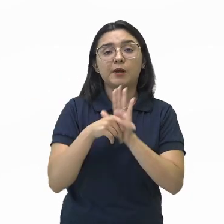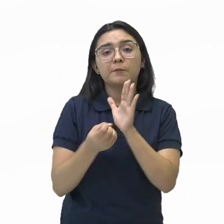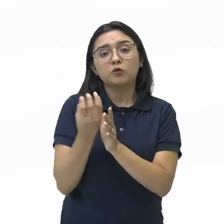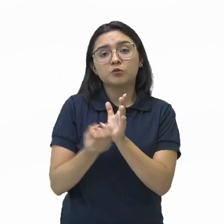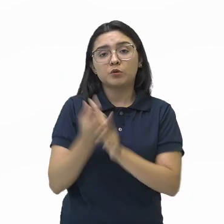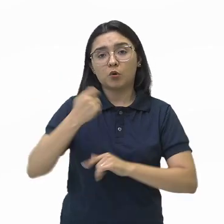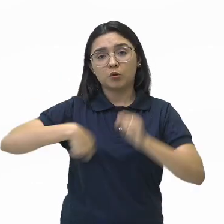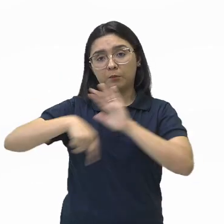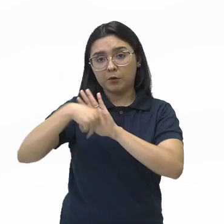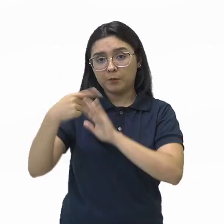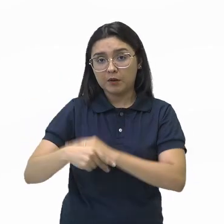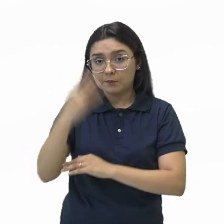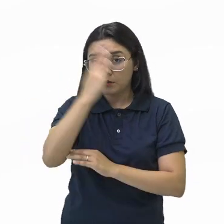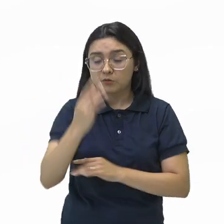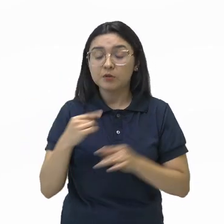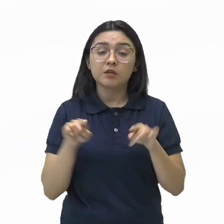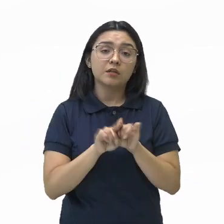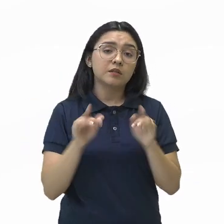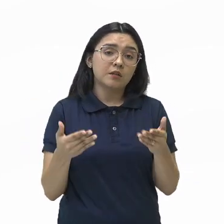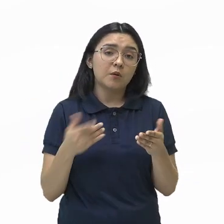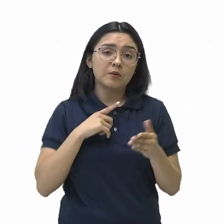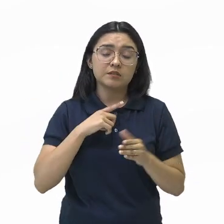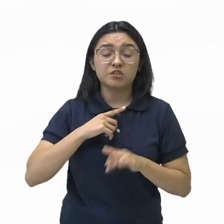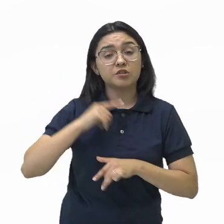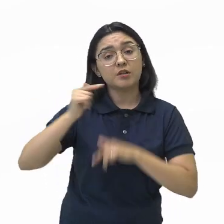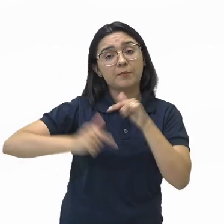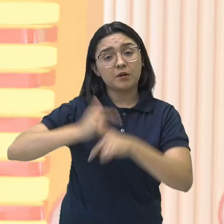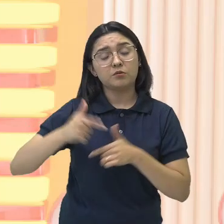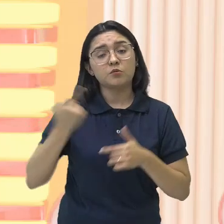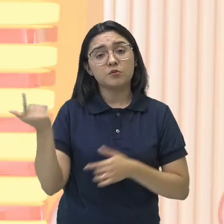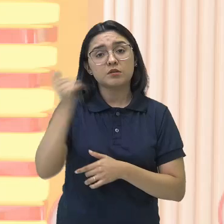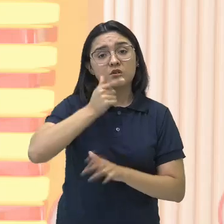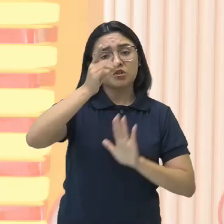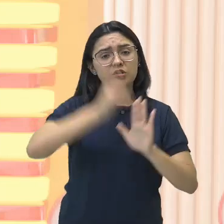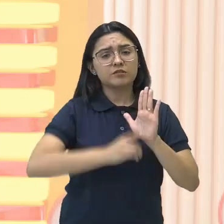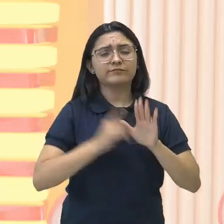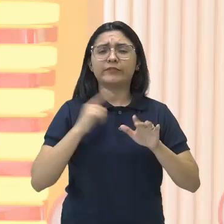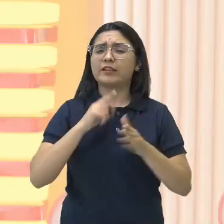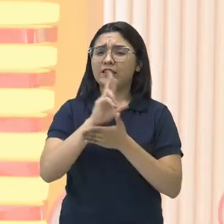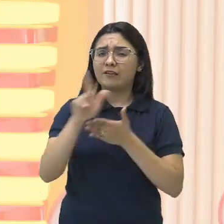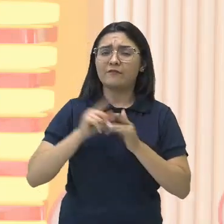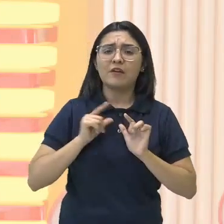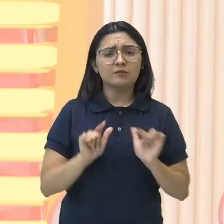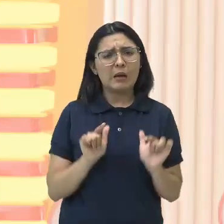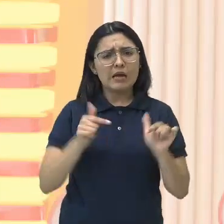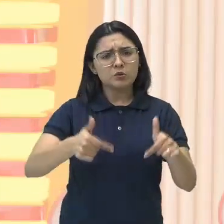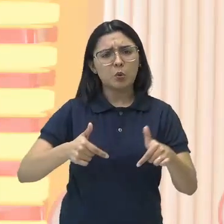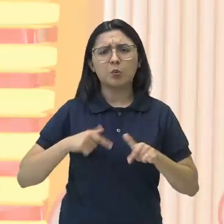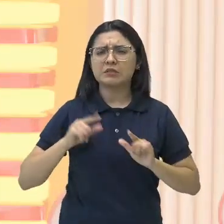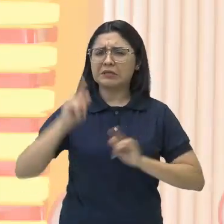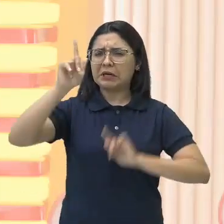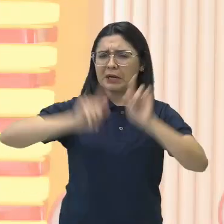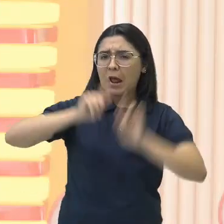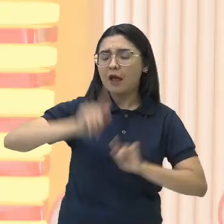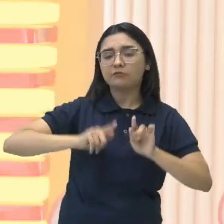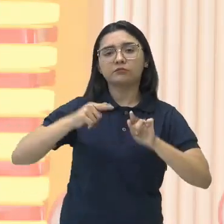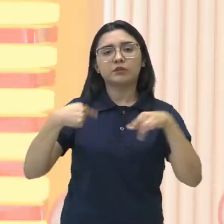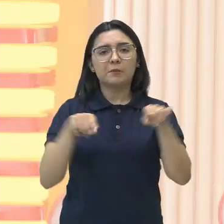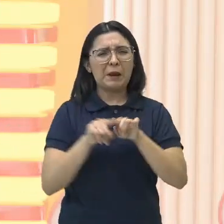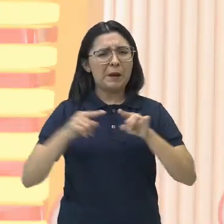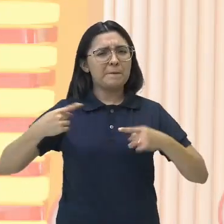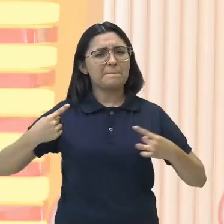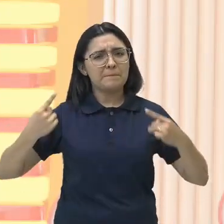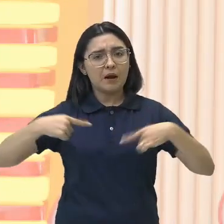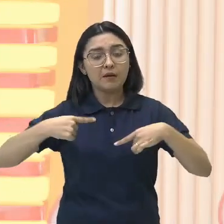econômica do Brasil, e esses funcionários garantiram esses direitos, né? Devido a uma série de greves, devido a uma série de disputas ali nesse